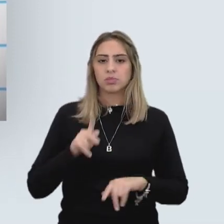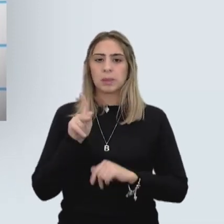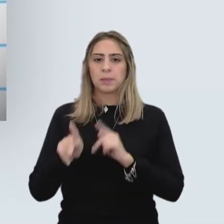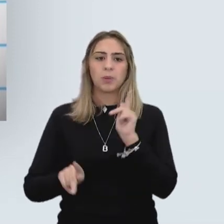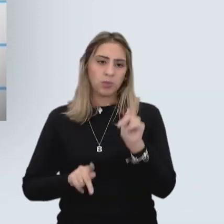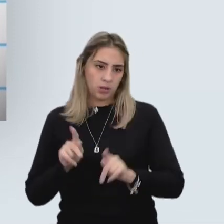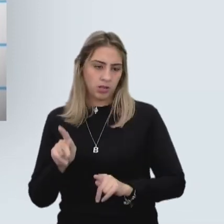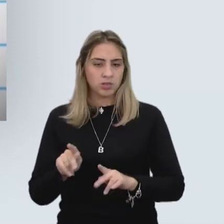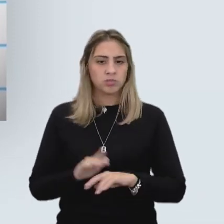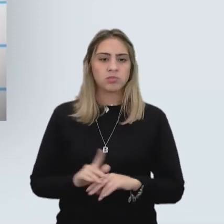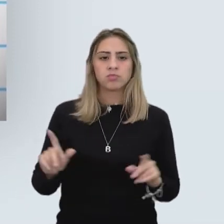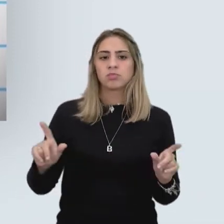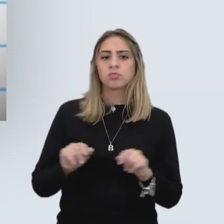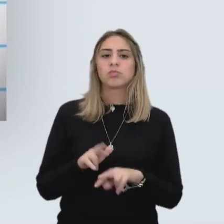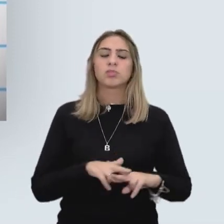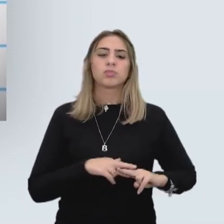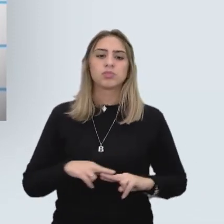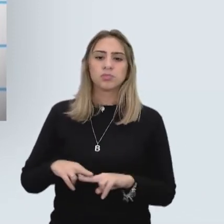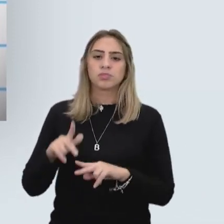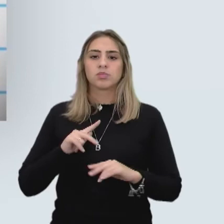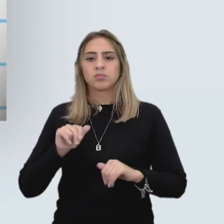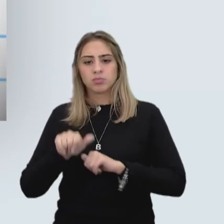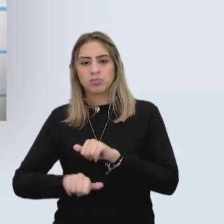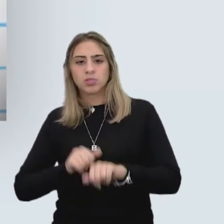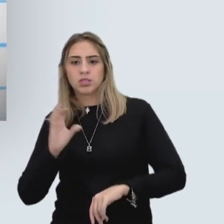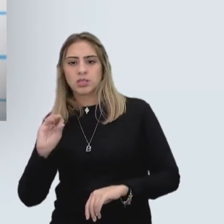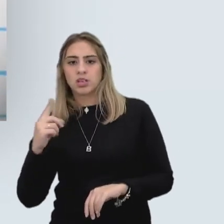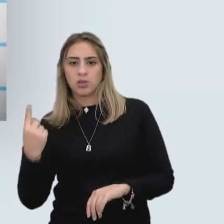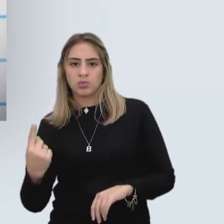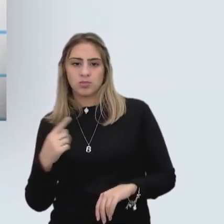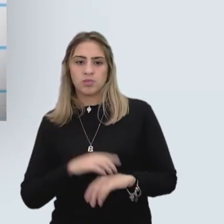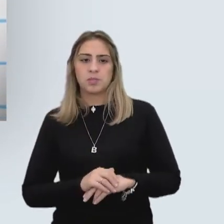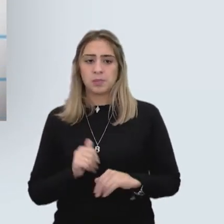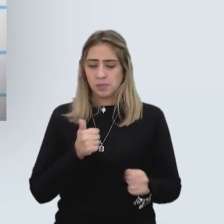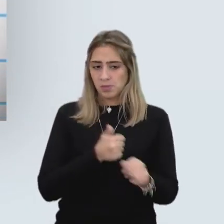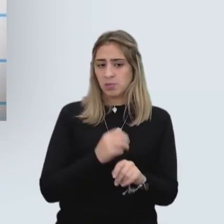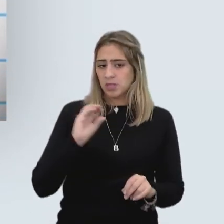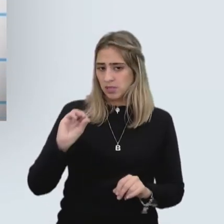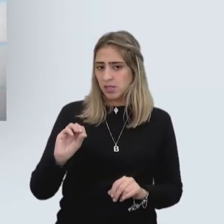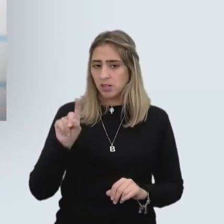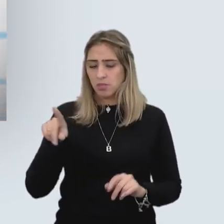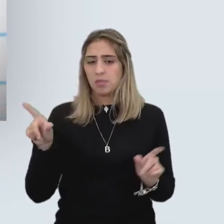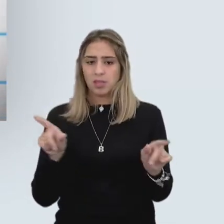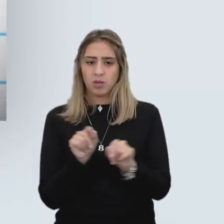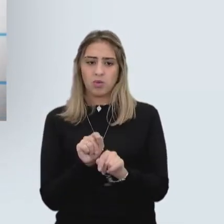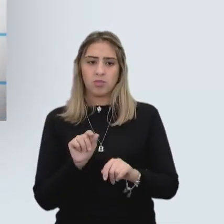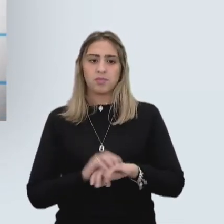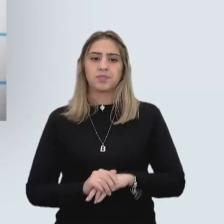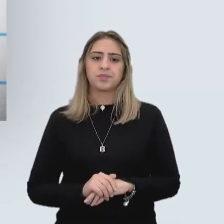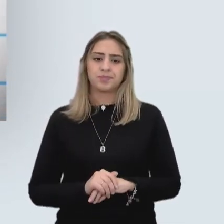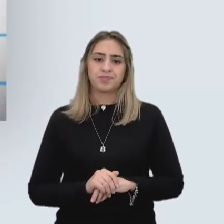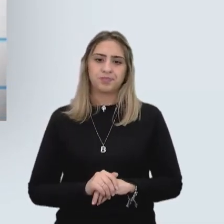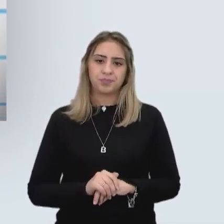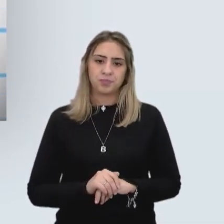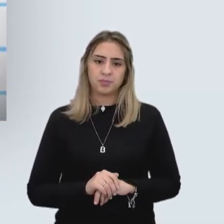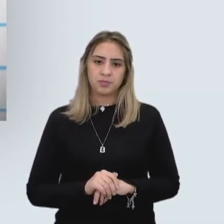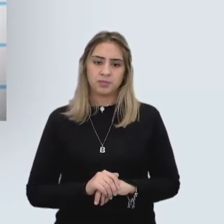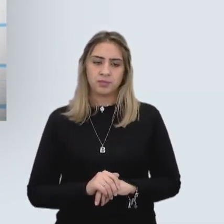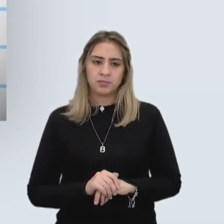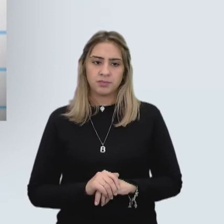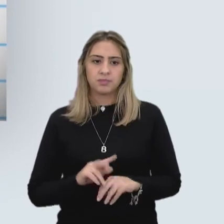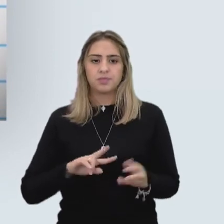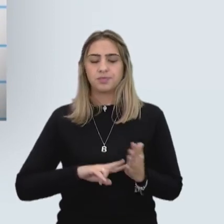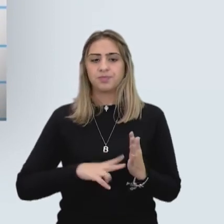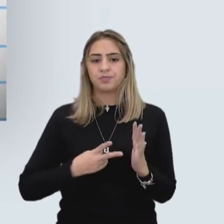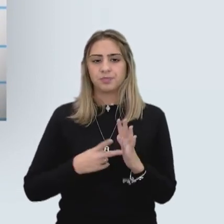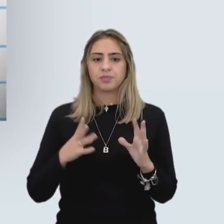população. Resumidamente, ele varia de 0 a 1, e quanto mais próximo de 0, menor a desigualdade. Um coeficiente de Gini de 1, portanto,